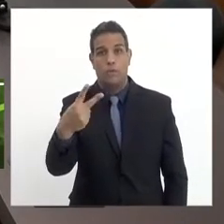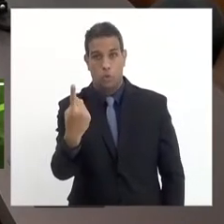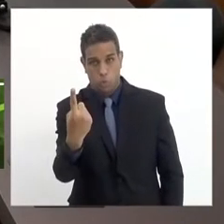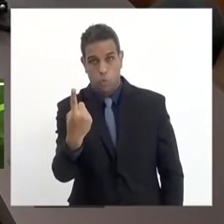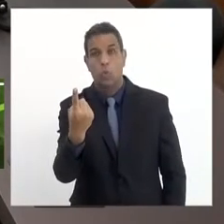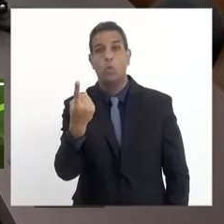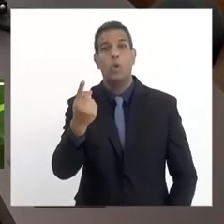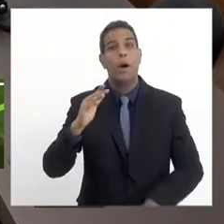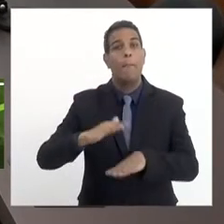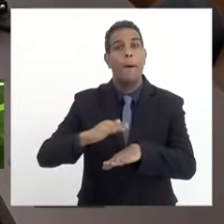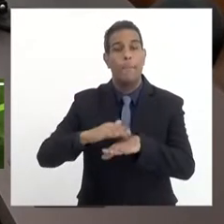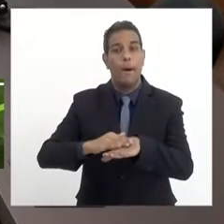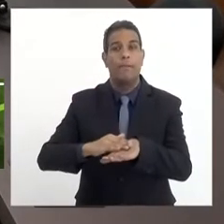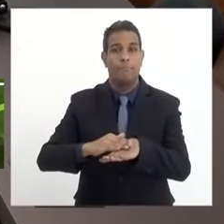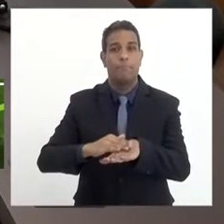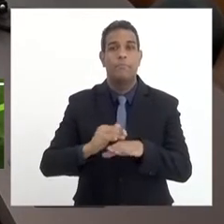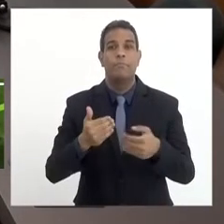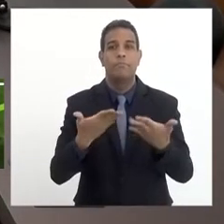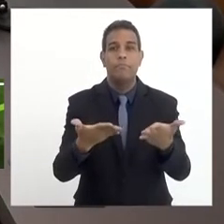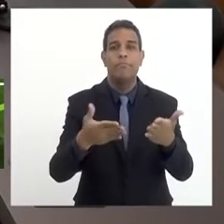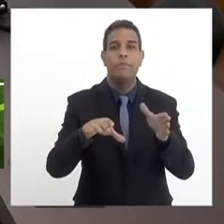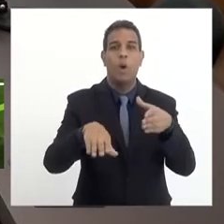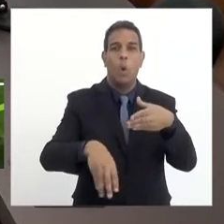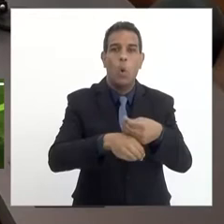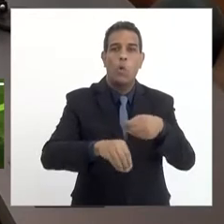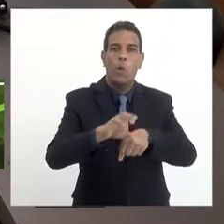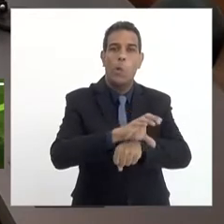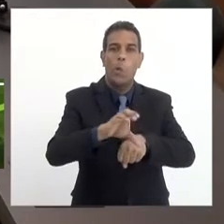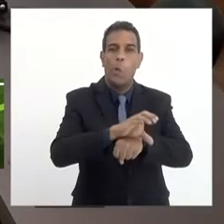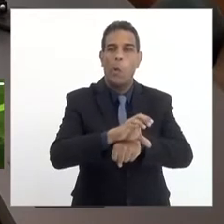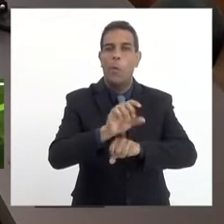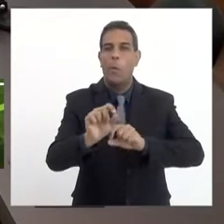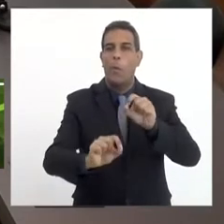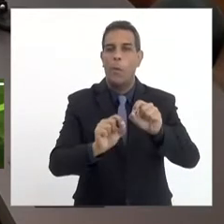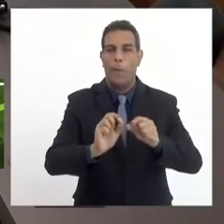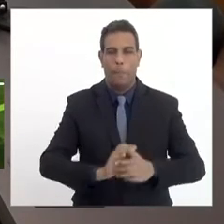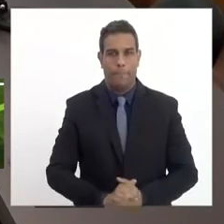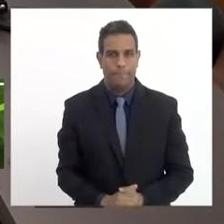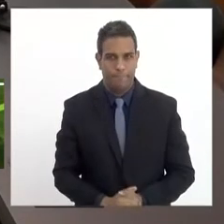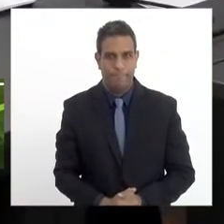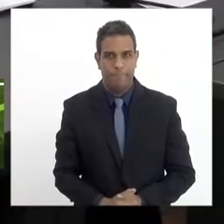de autoria do deputado Marcos Lemos, o parecer pela constitucionalidade com emendas.